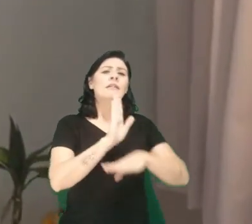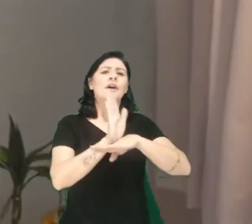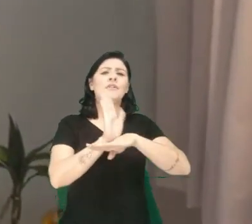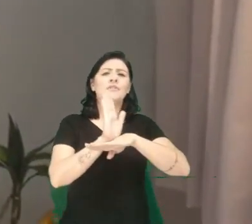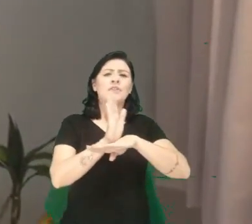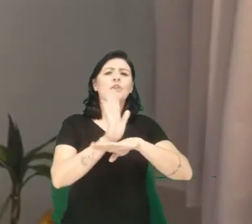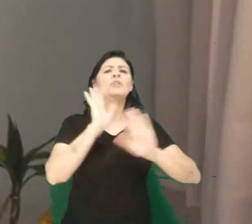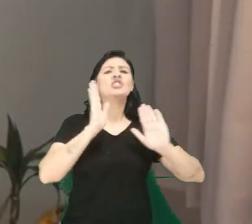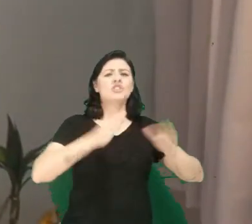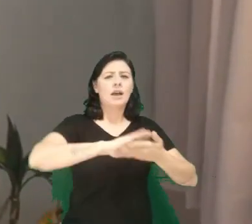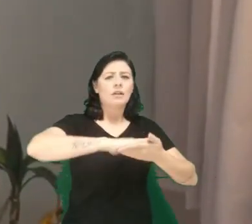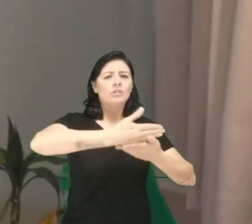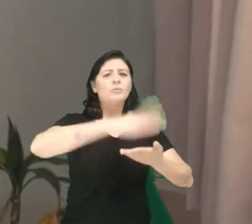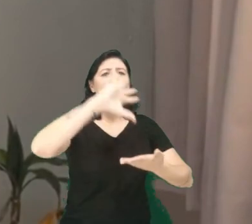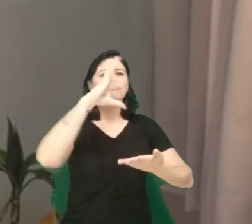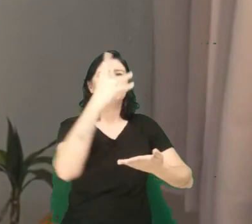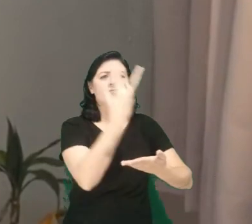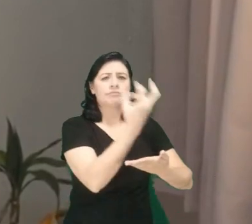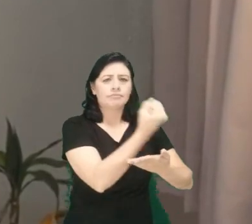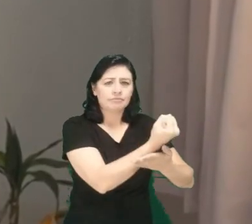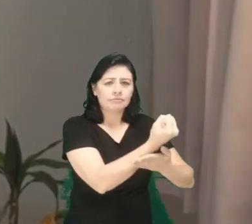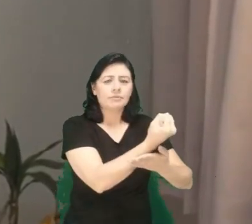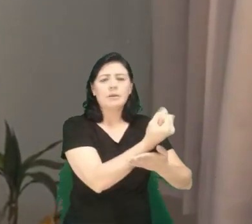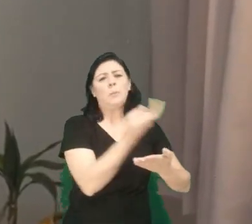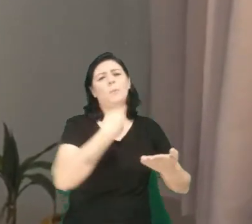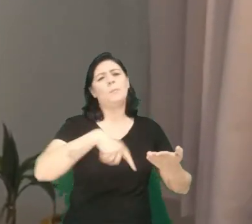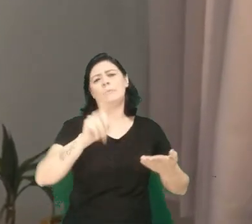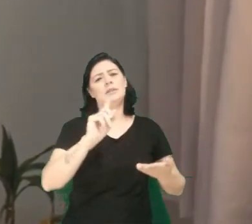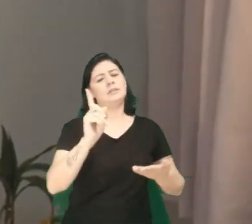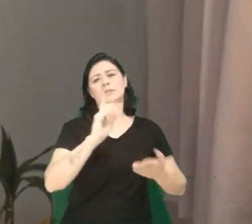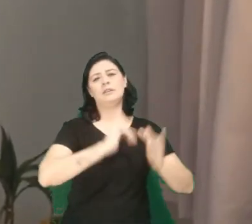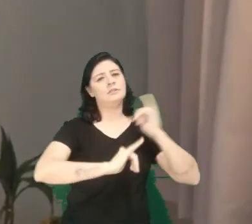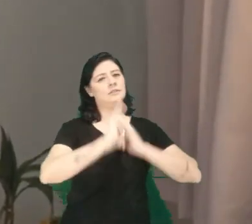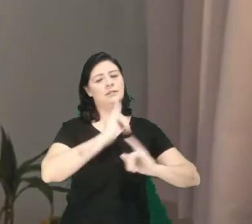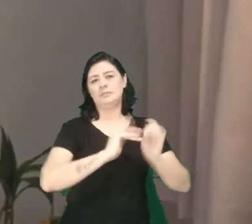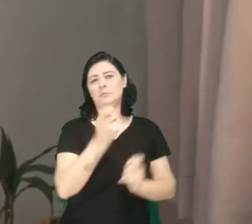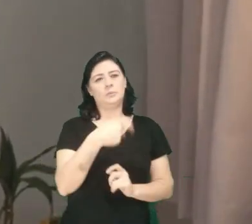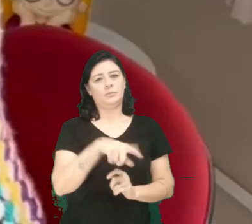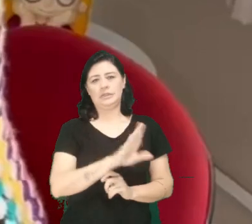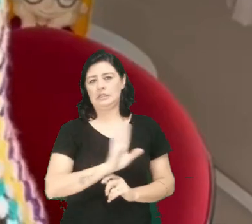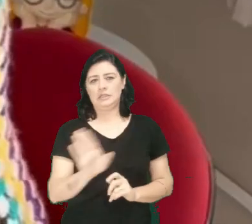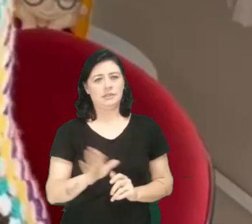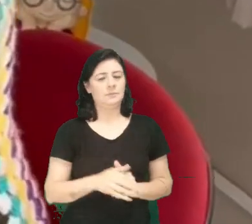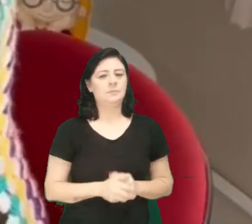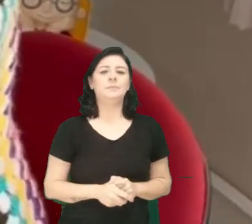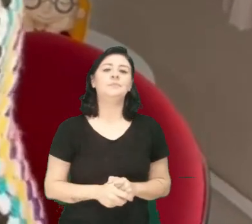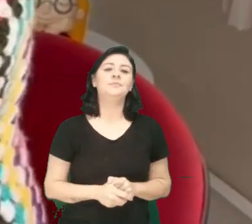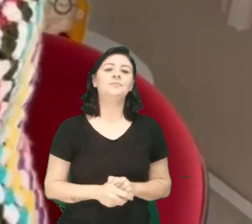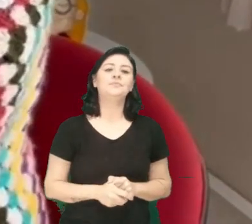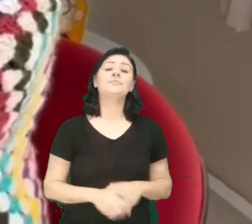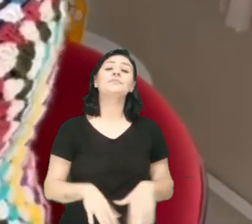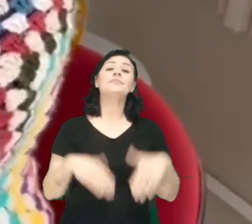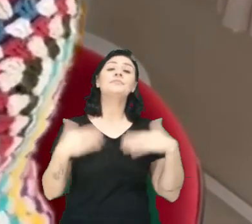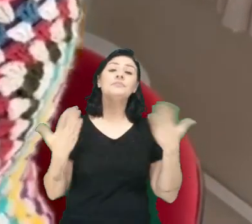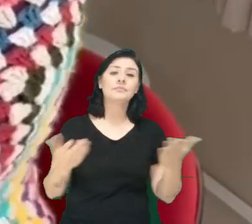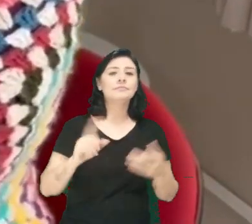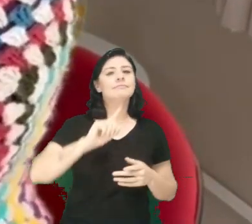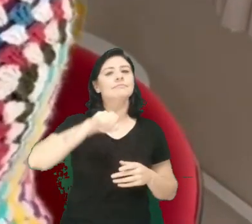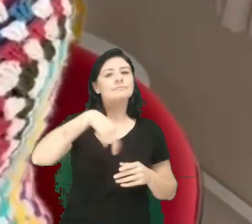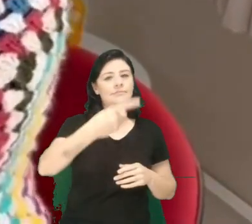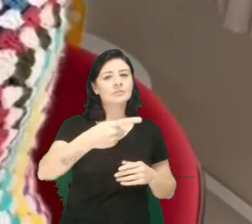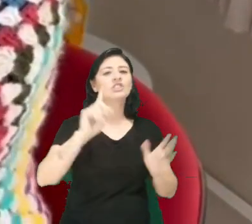que você já tenha no seu computador, aí não faz necessidade da internet. Bom, depois que você